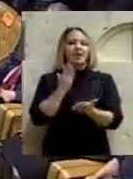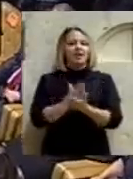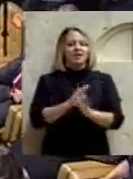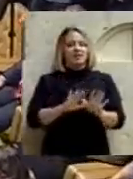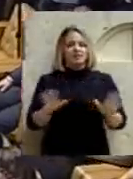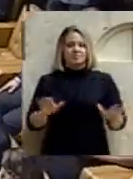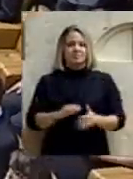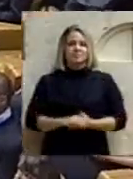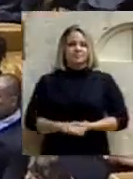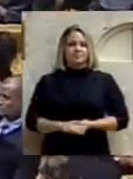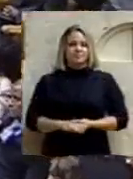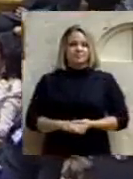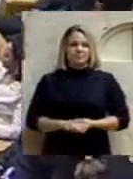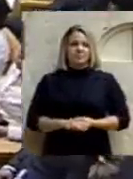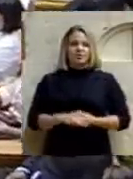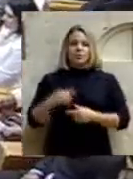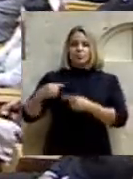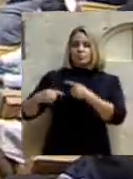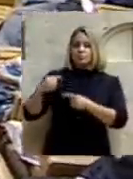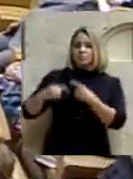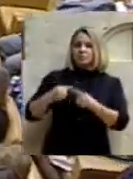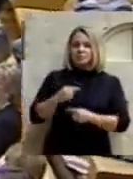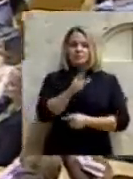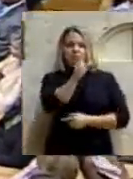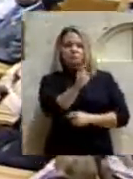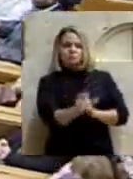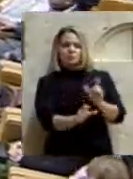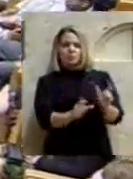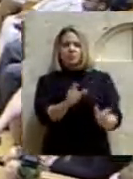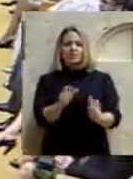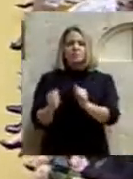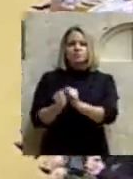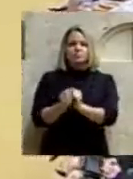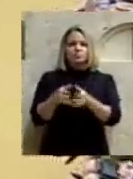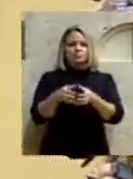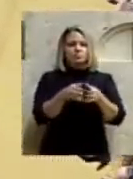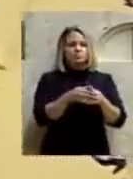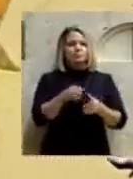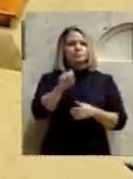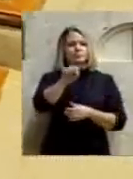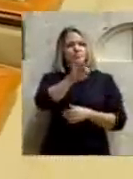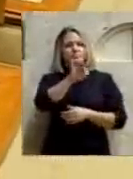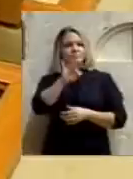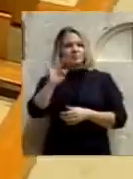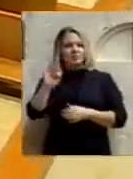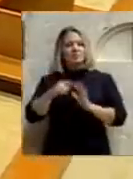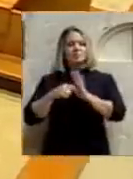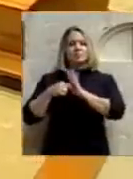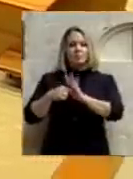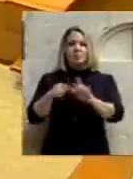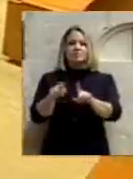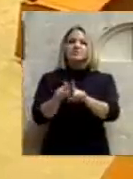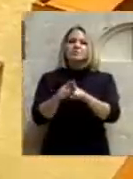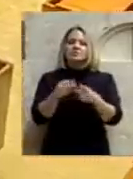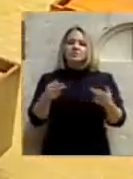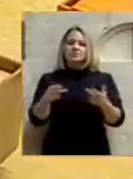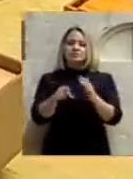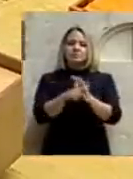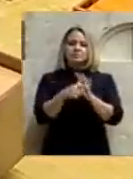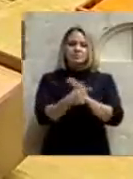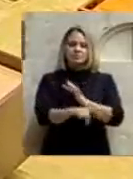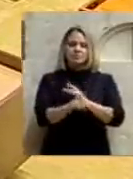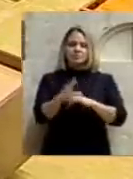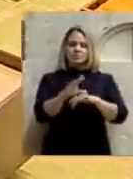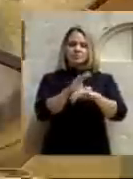da quimera. O debate moral travado perante o Supremo Tribunal Federal é sempre relativo a matérias que o poder